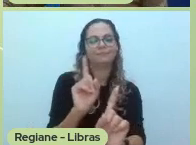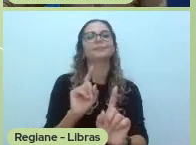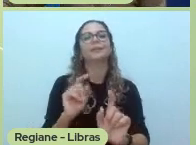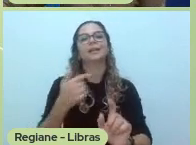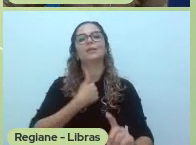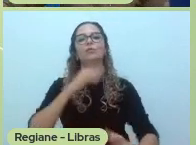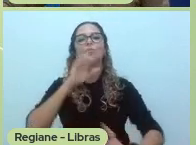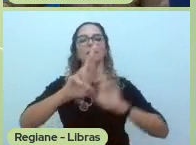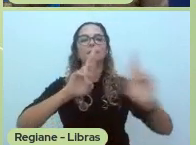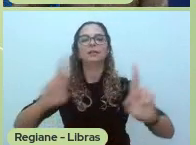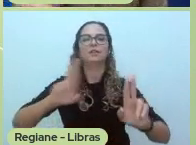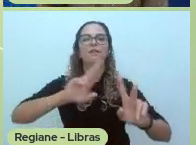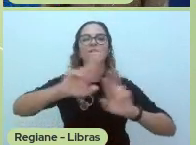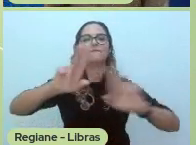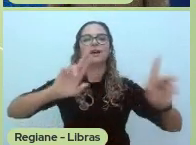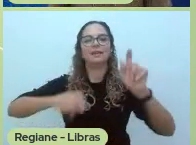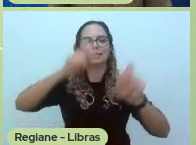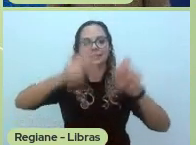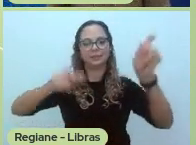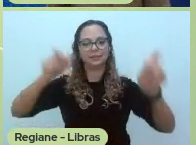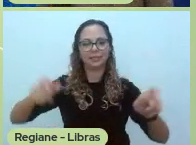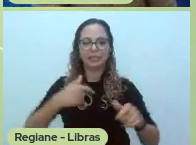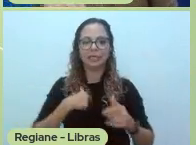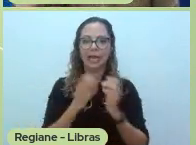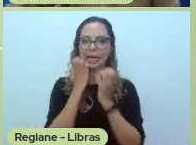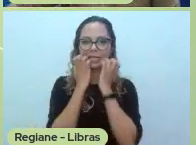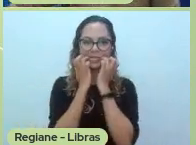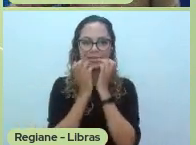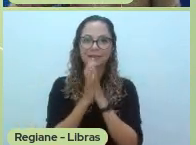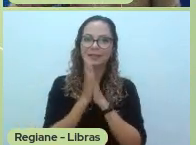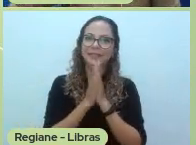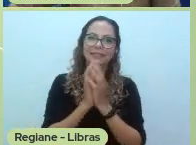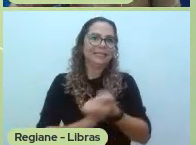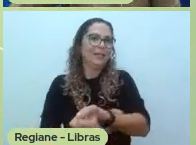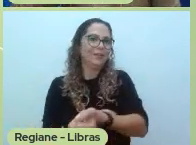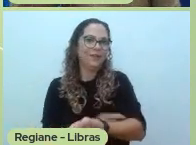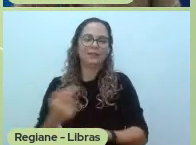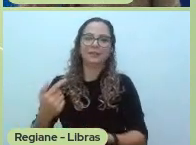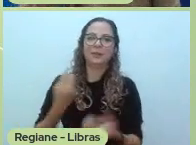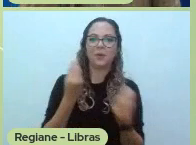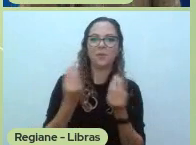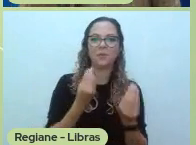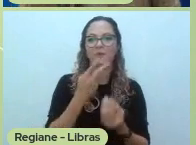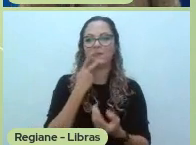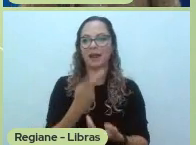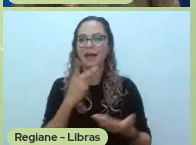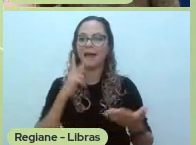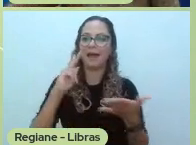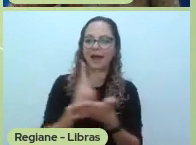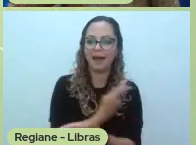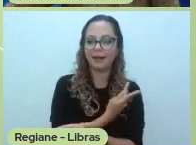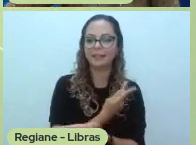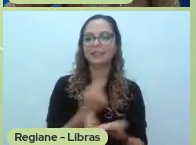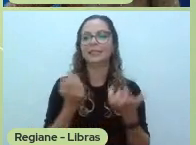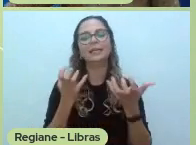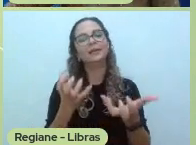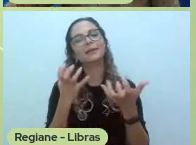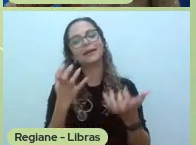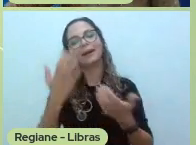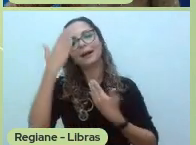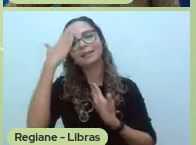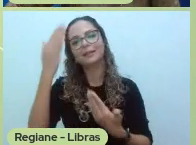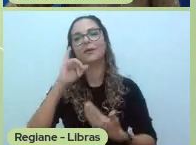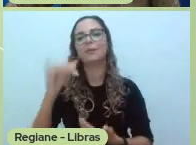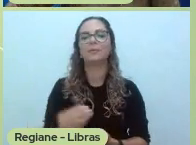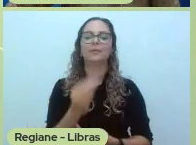várias áreas e eu estou assim, até pouco nervosa para não errar nas coisas que eu vou falar, mas eu queria agradecer a oportunidade de estar com a